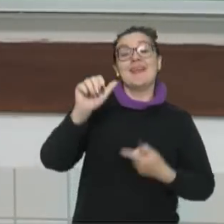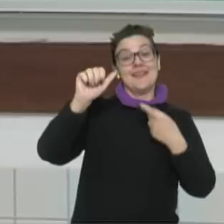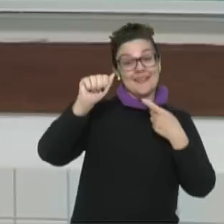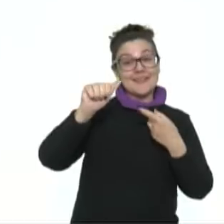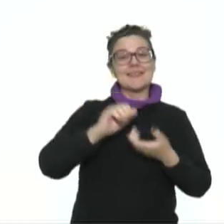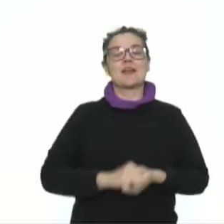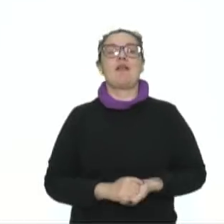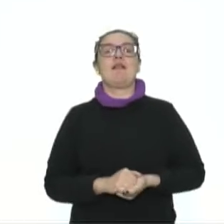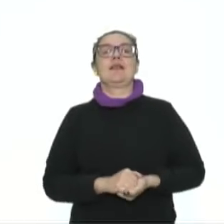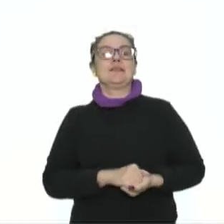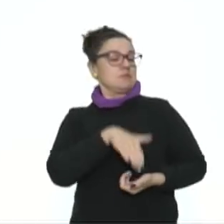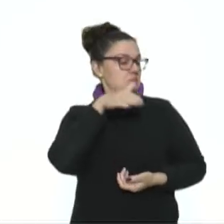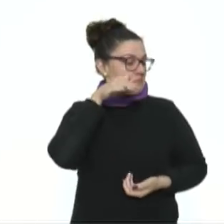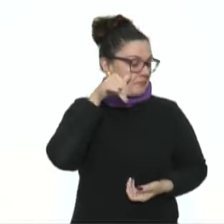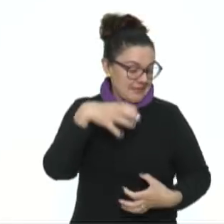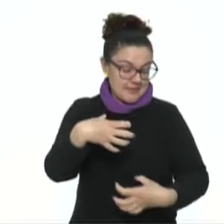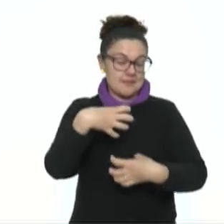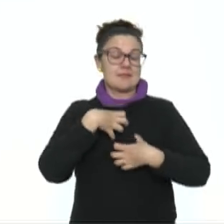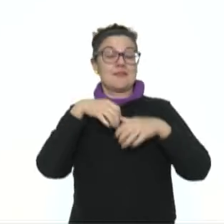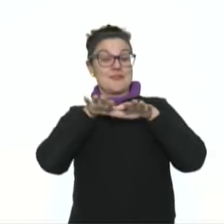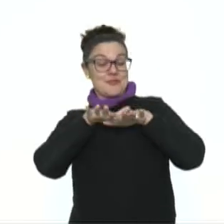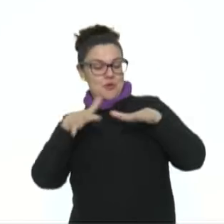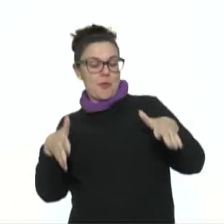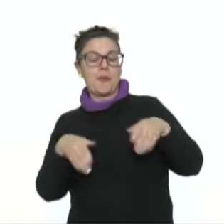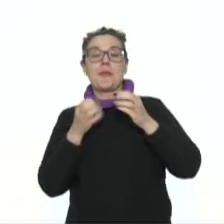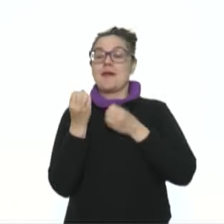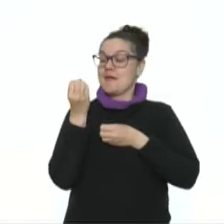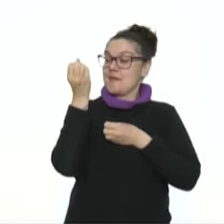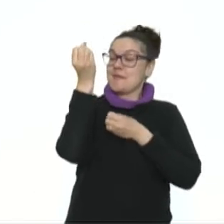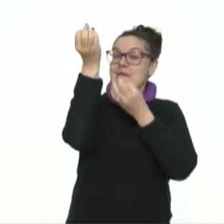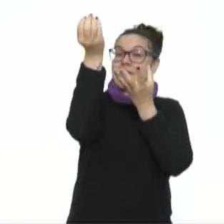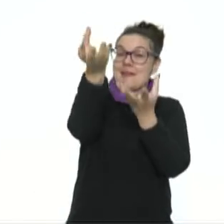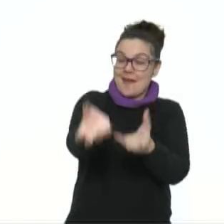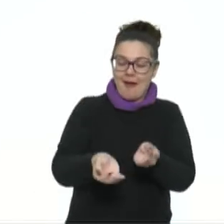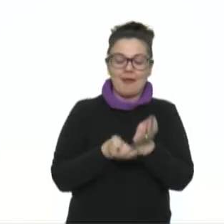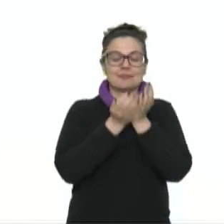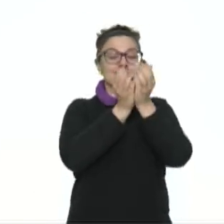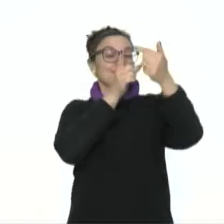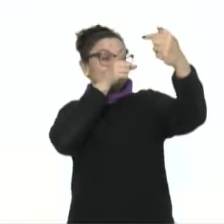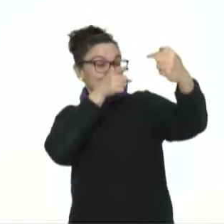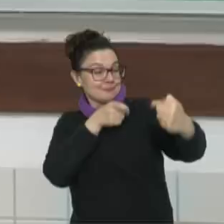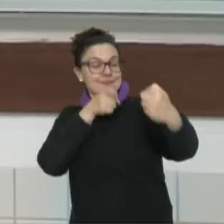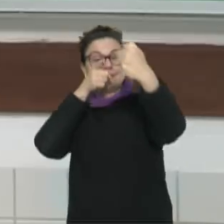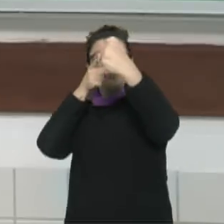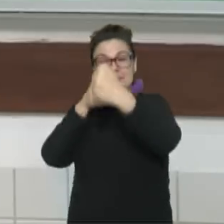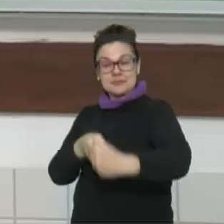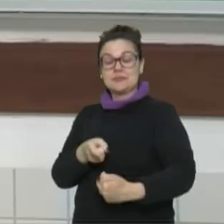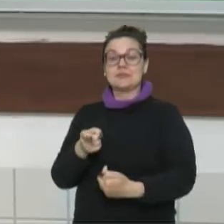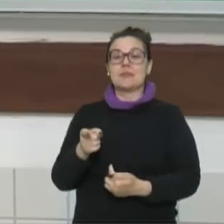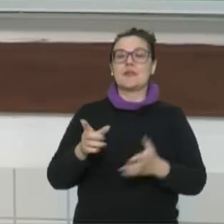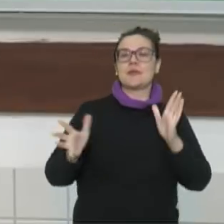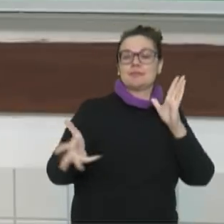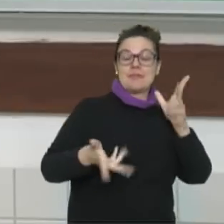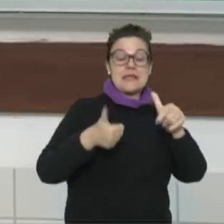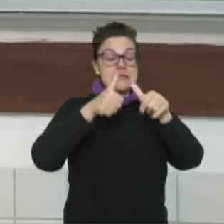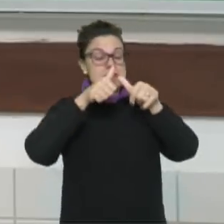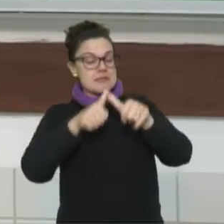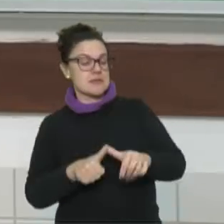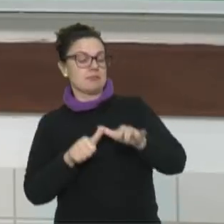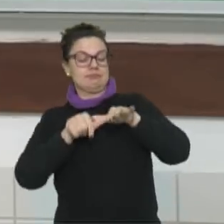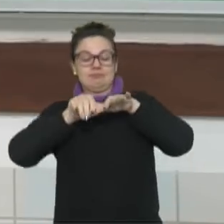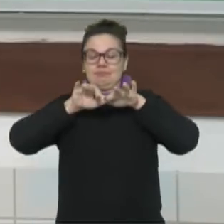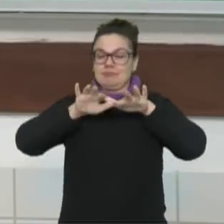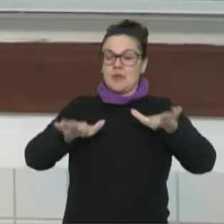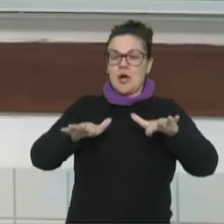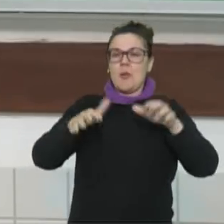A, né? Explorar e sentir o mar, como uma viagem, né, em desafios. Então, toda aventura de estar no mar, pode